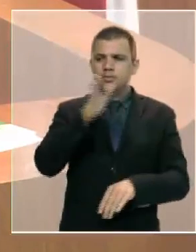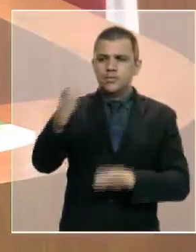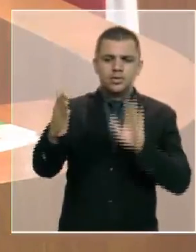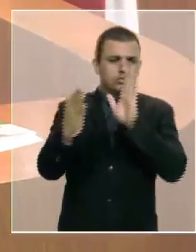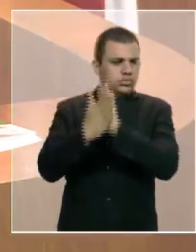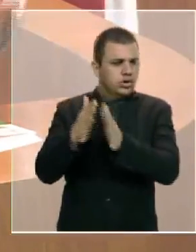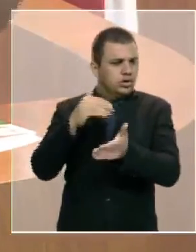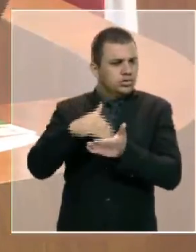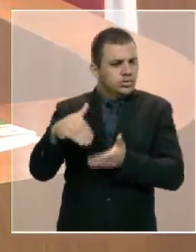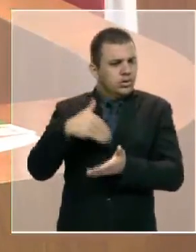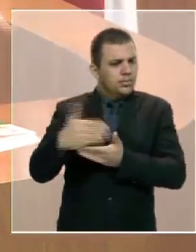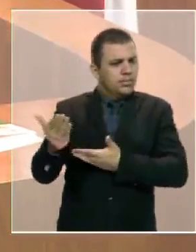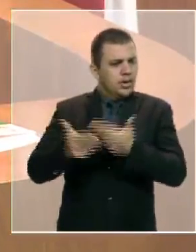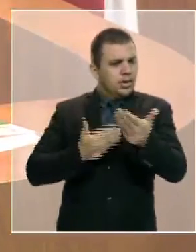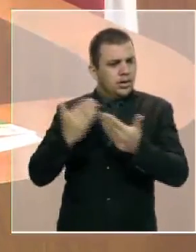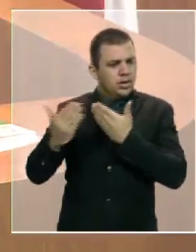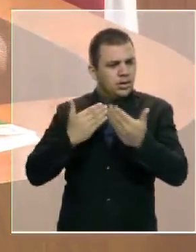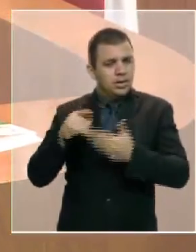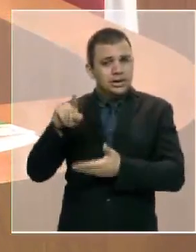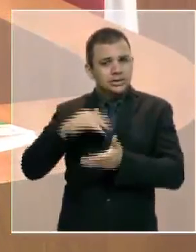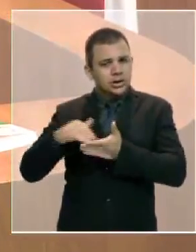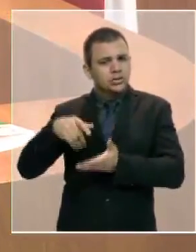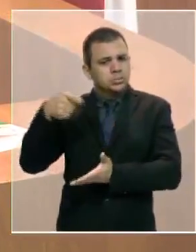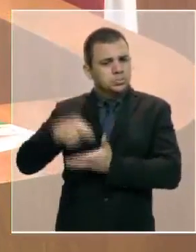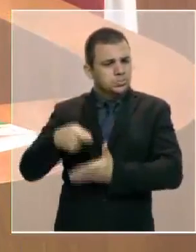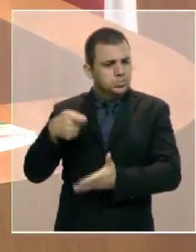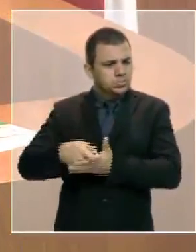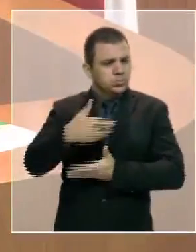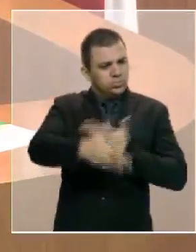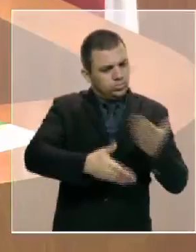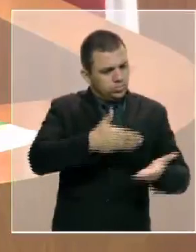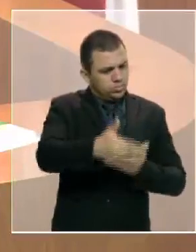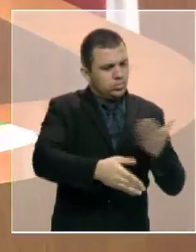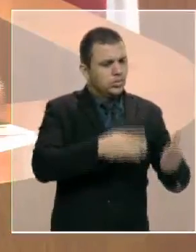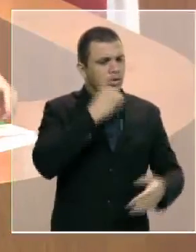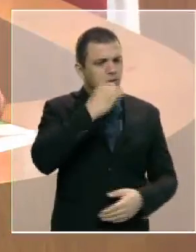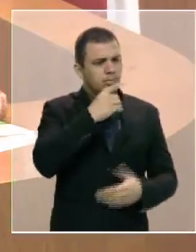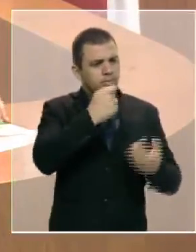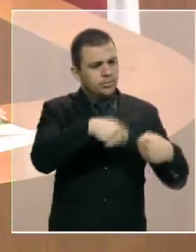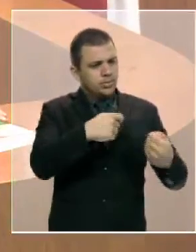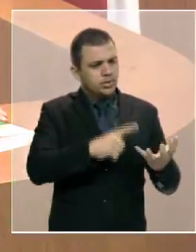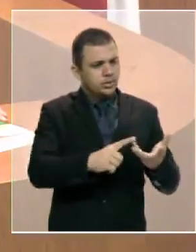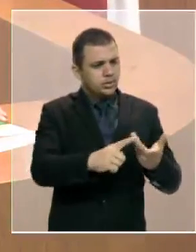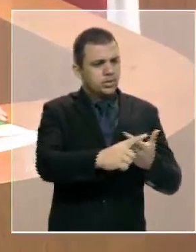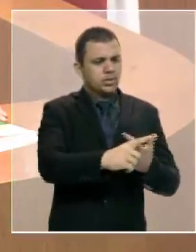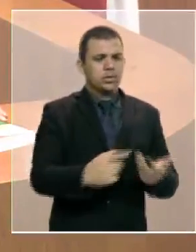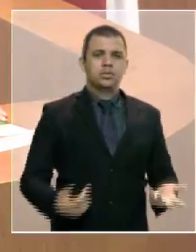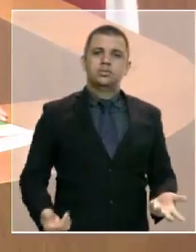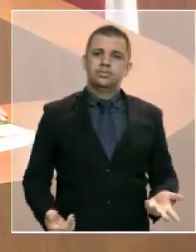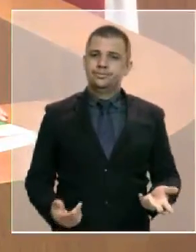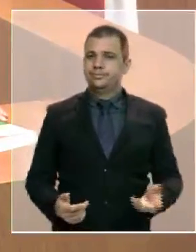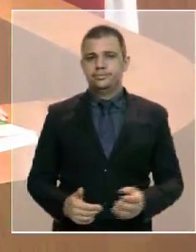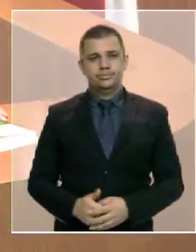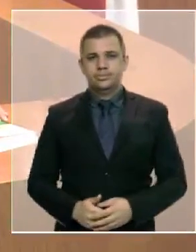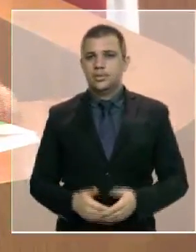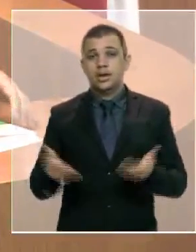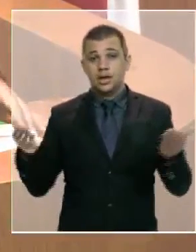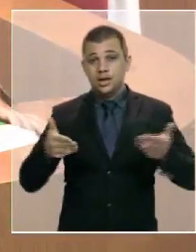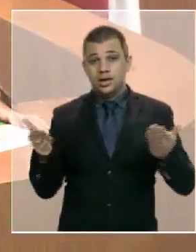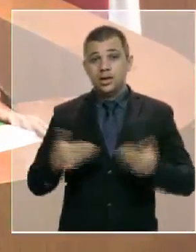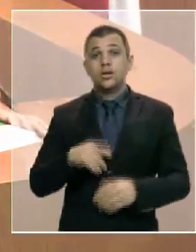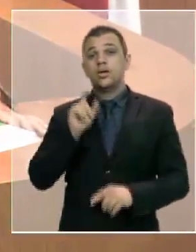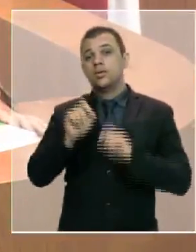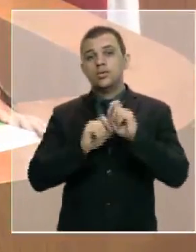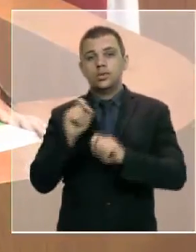os secretários têm que atender os deputados, a demanda dos deputados. E o que a gente escuta aqui é só queixa e reclamação desse